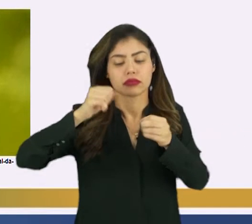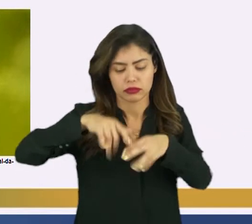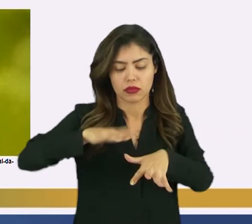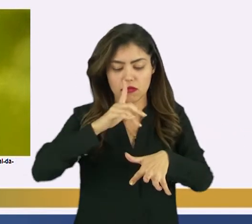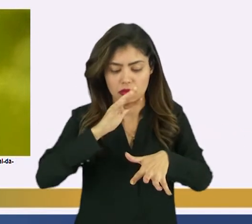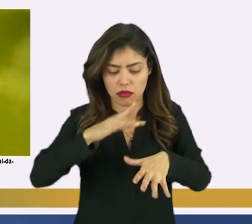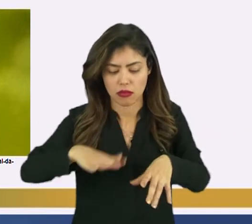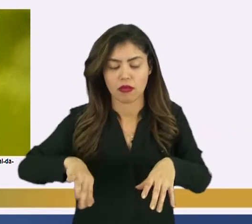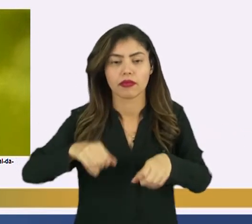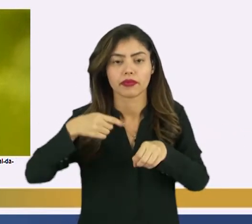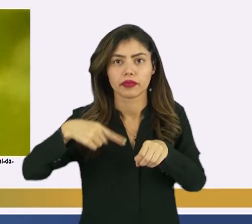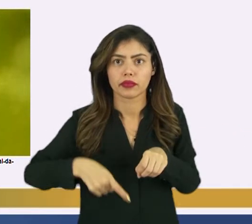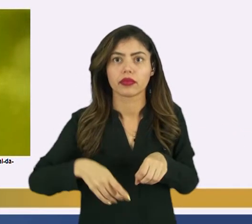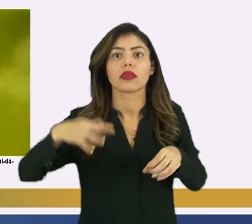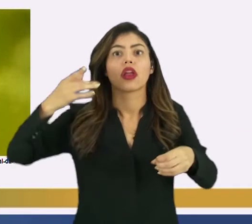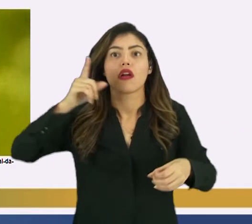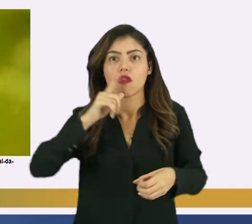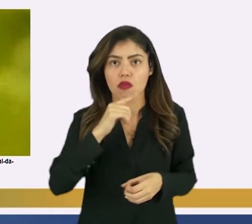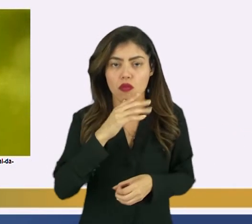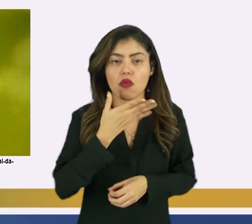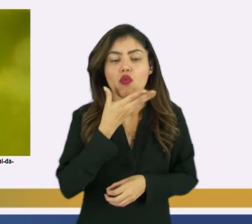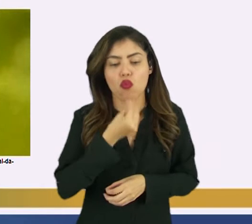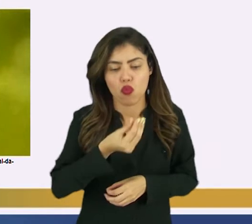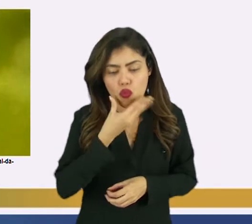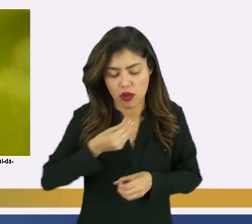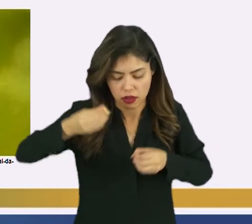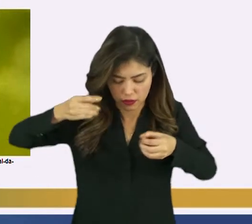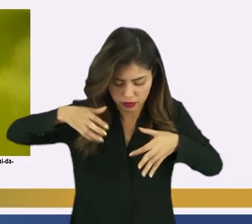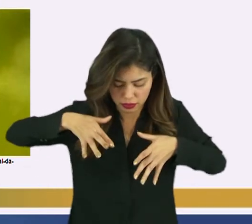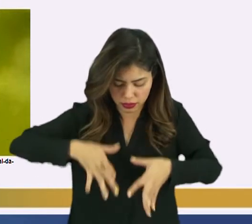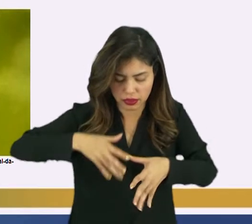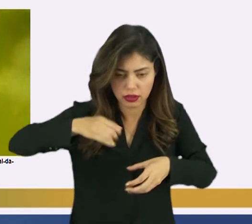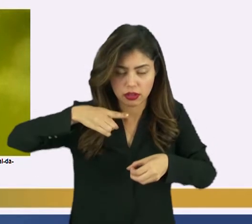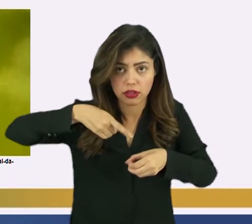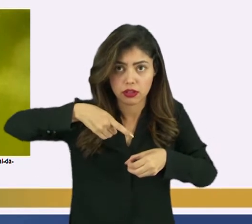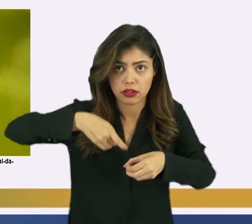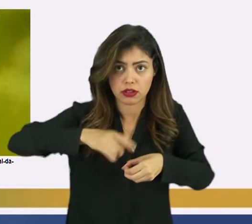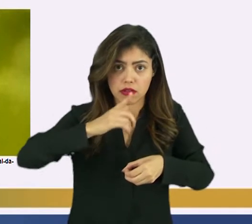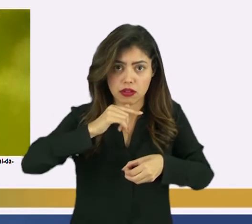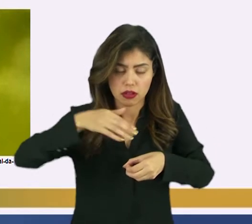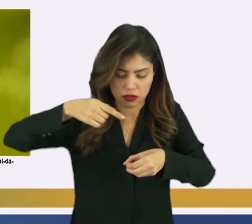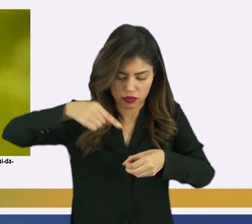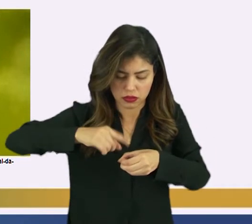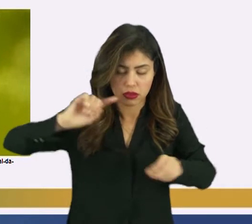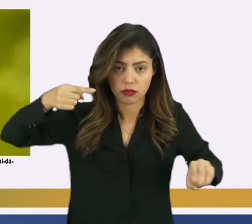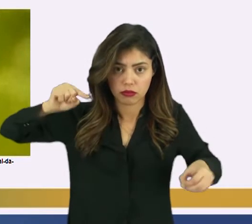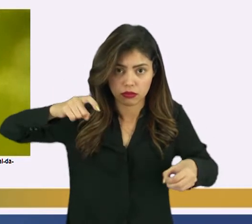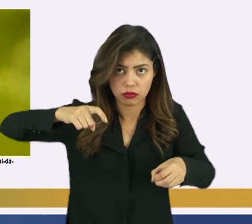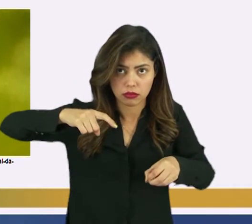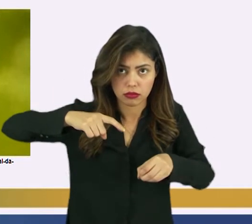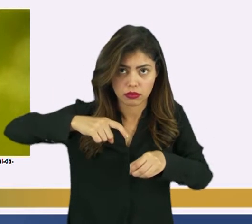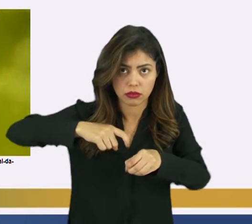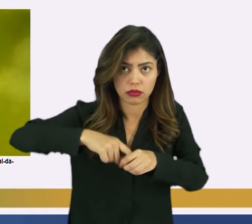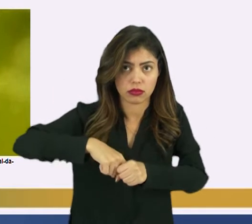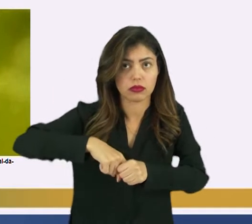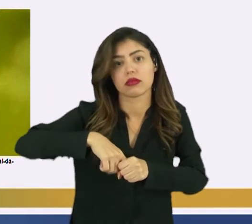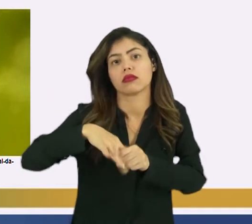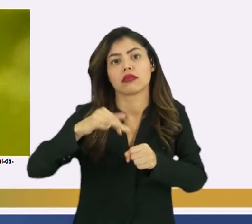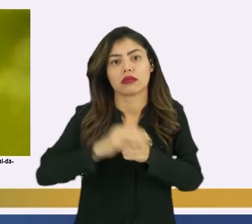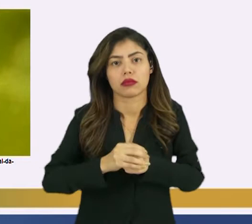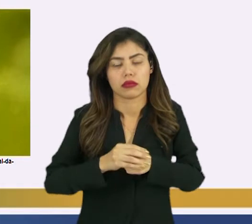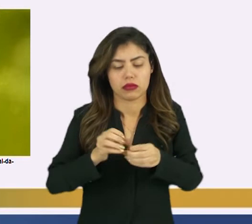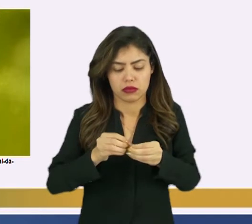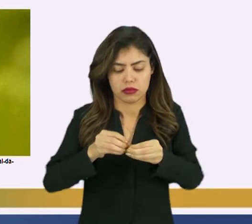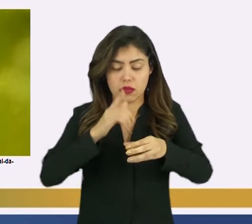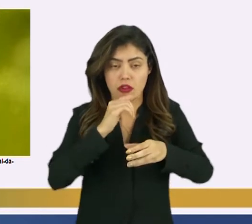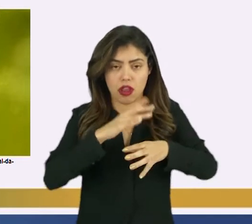despejar os óvulos na água e o macho vai despejar os espermatozoides e aí os espermatozoides encontram o óvulo na água e acontece o